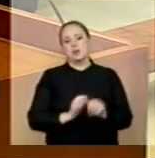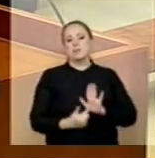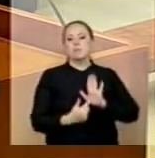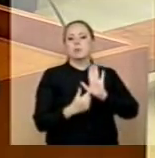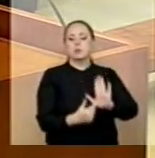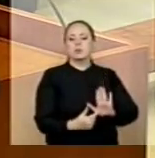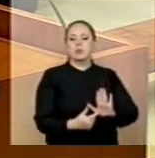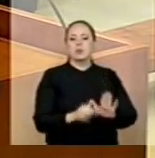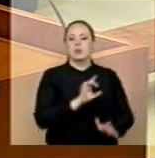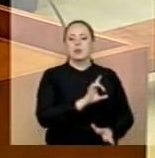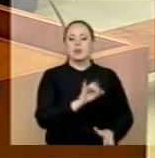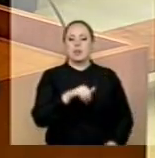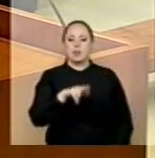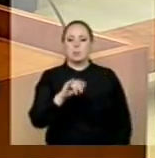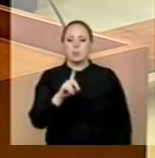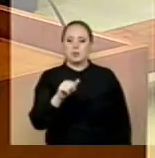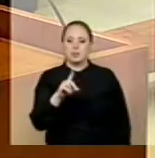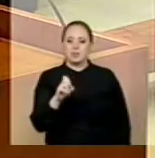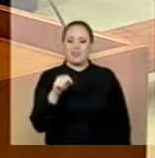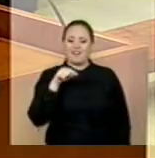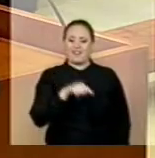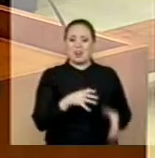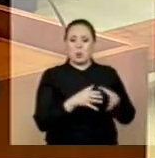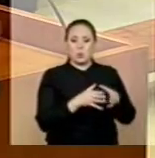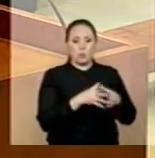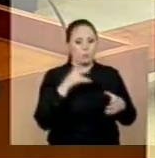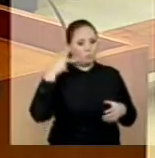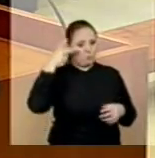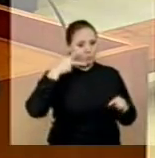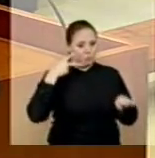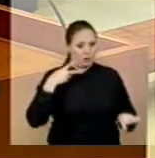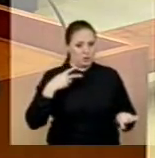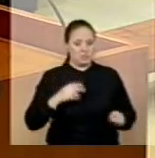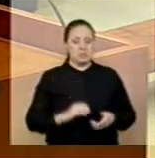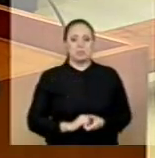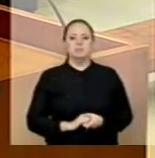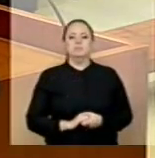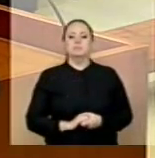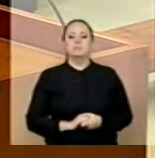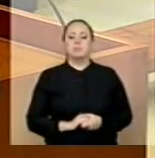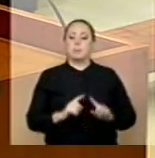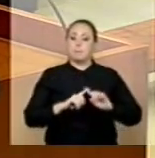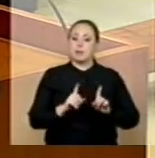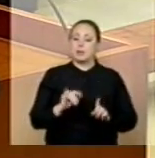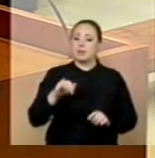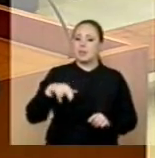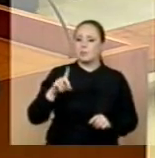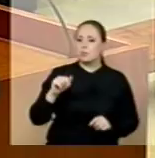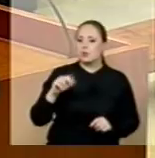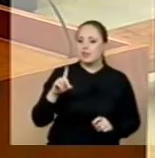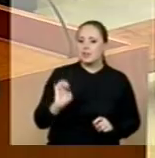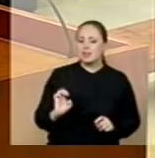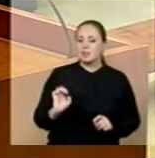as imunidades formais àqueles agentes políticos. O fato de a imunidade visar